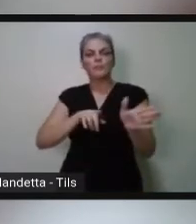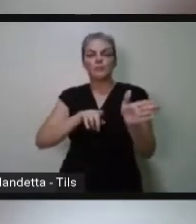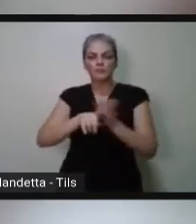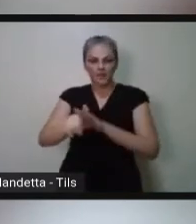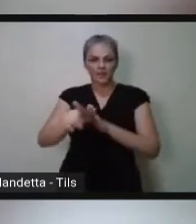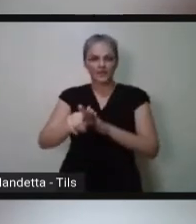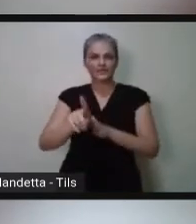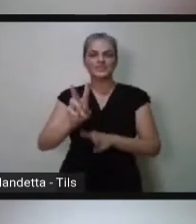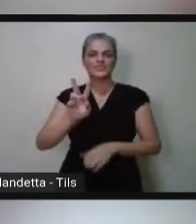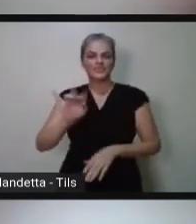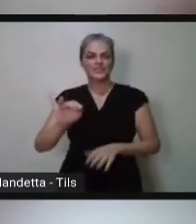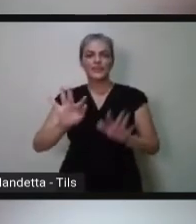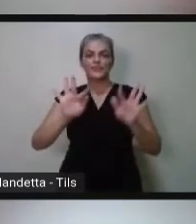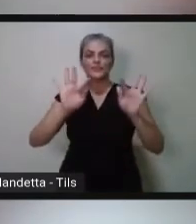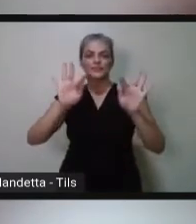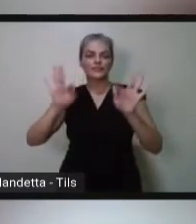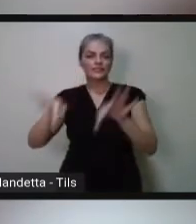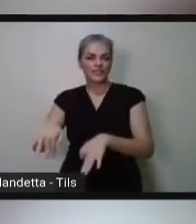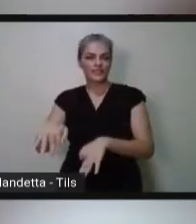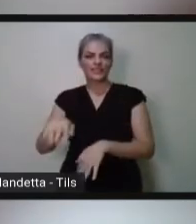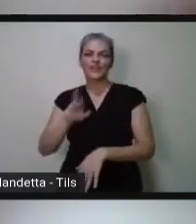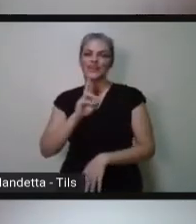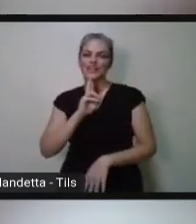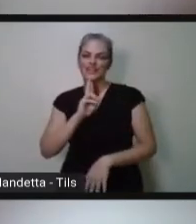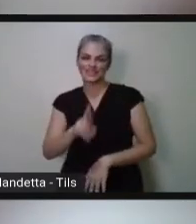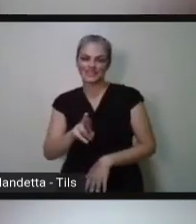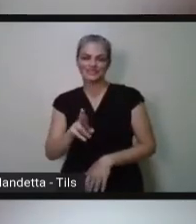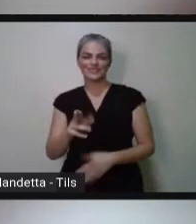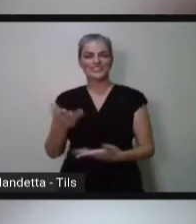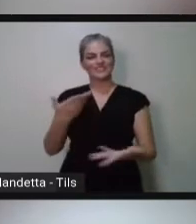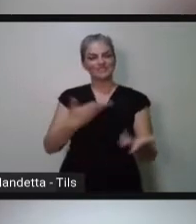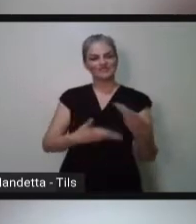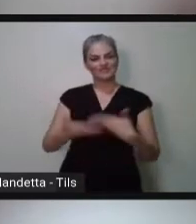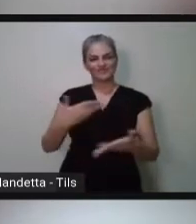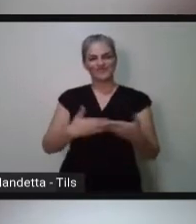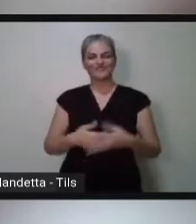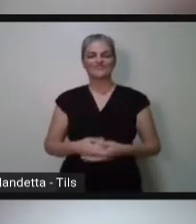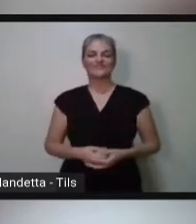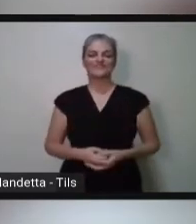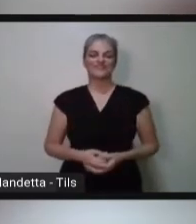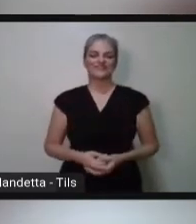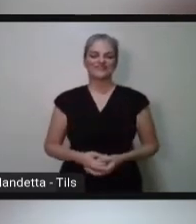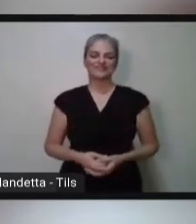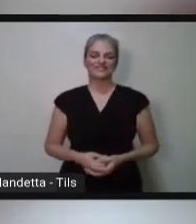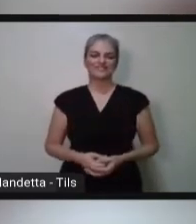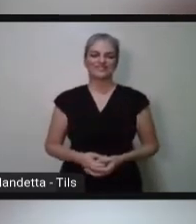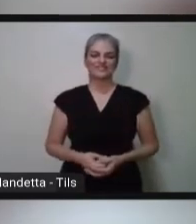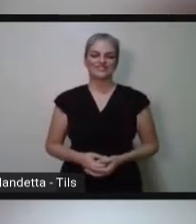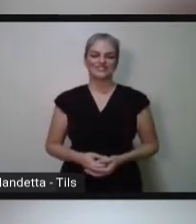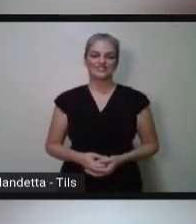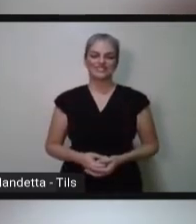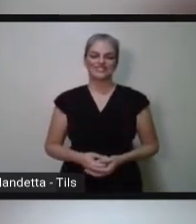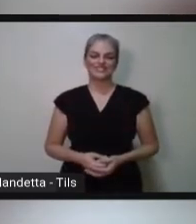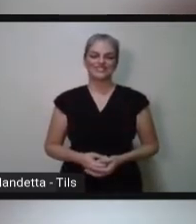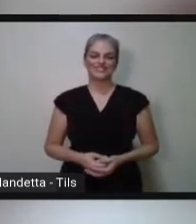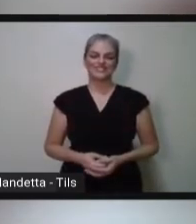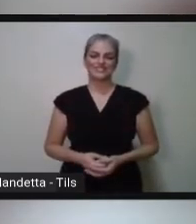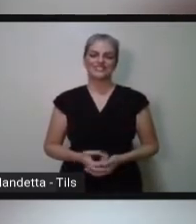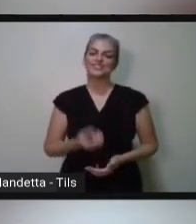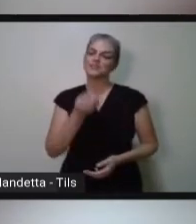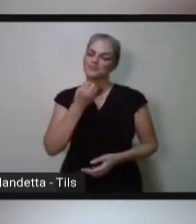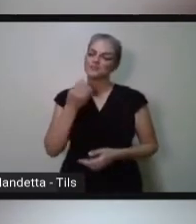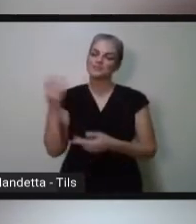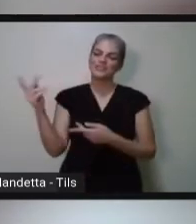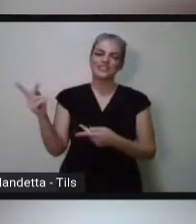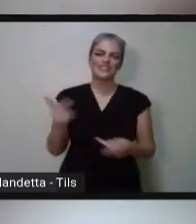atenta para depois, no final, a gente abrir para um diálogo. Seja bem-vinda, André, professora Andressa, seja bem-vinda, professora